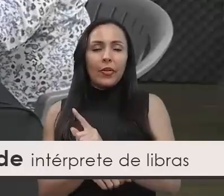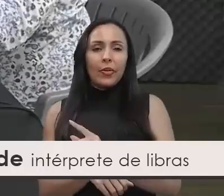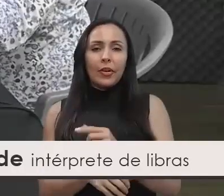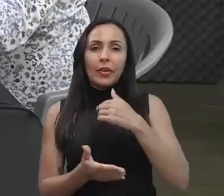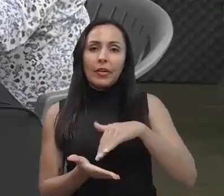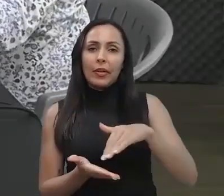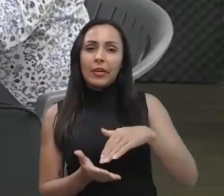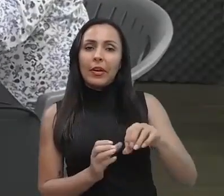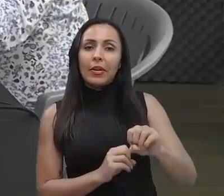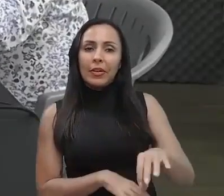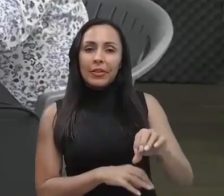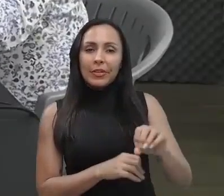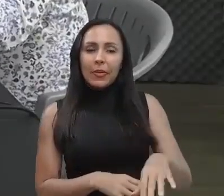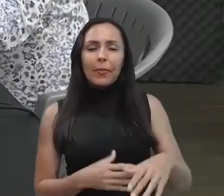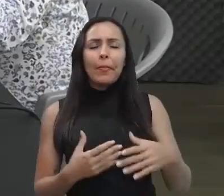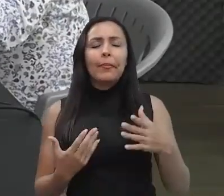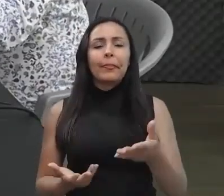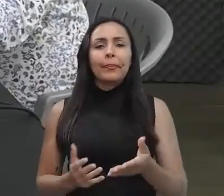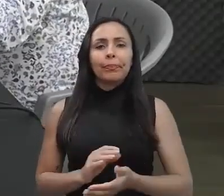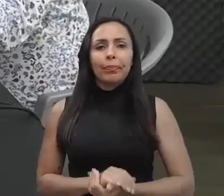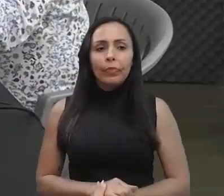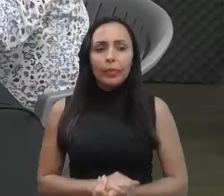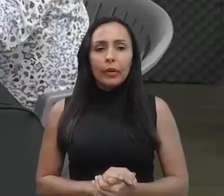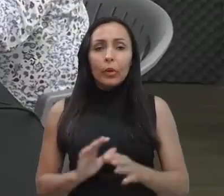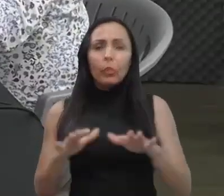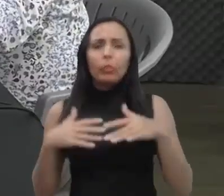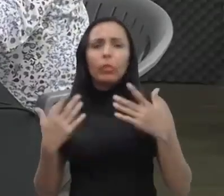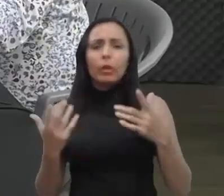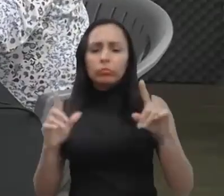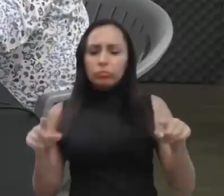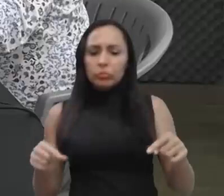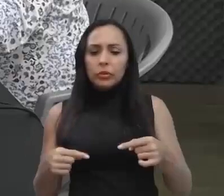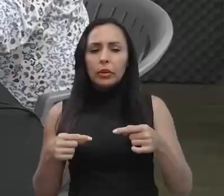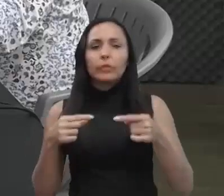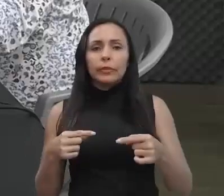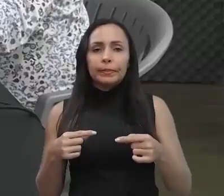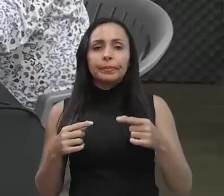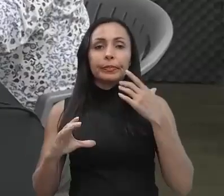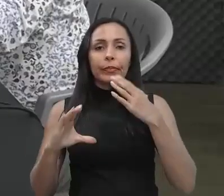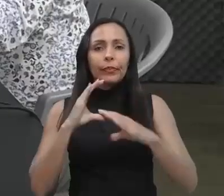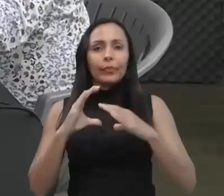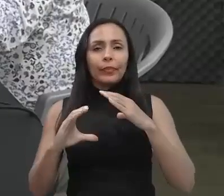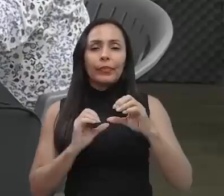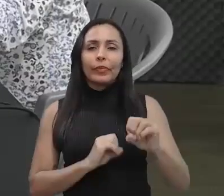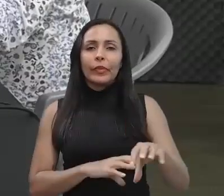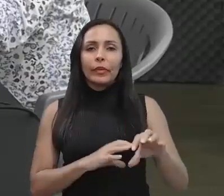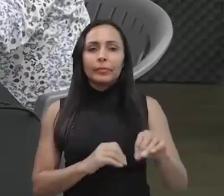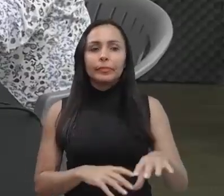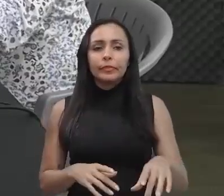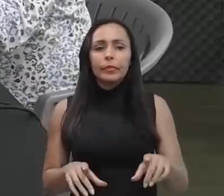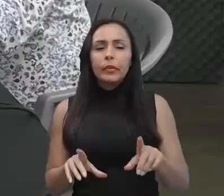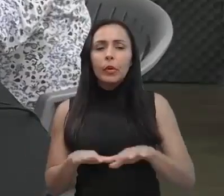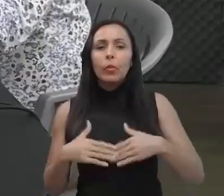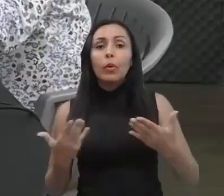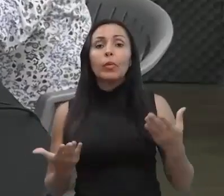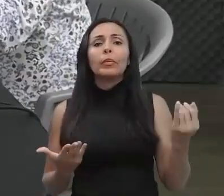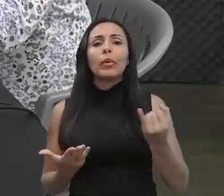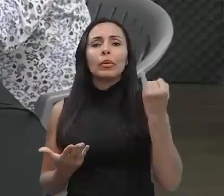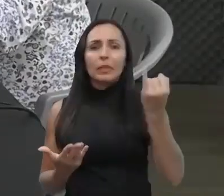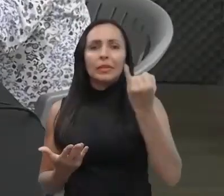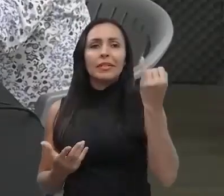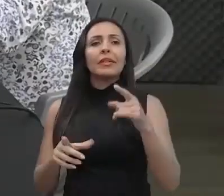Educação Carina Quais são os desafios da comunicação na educação e ao mesmo tempo Qual é a importância